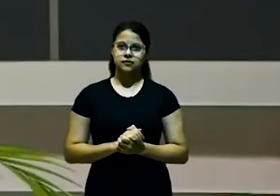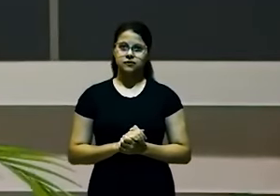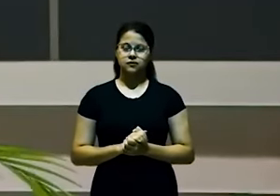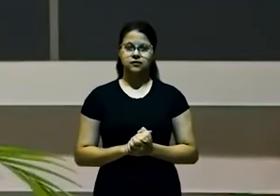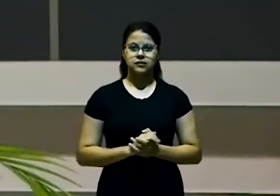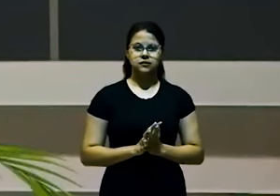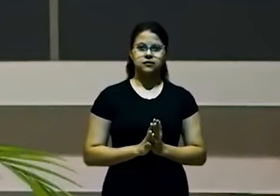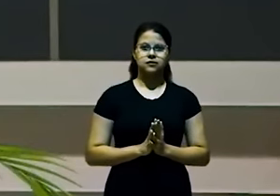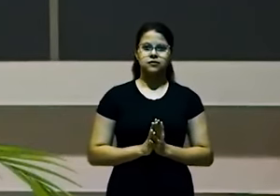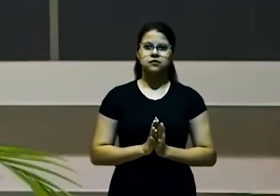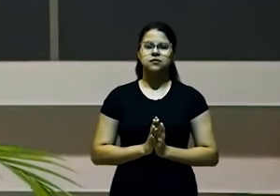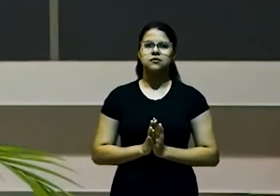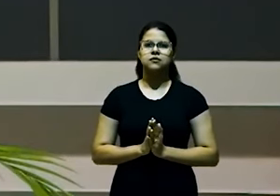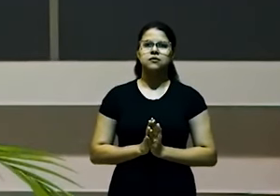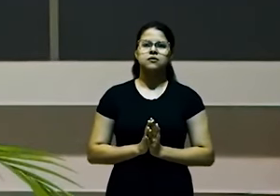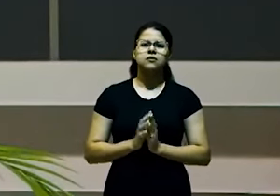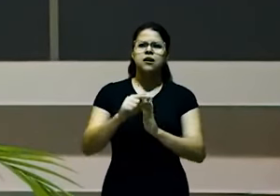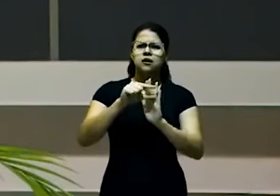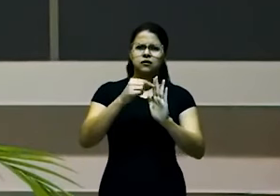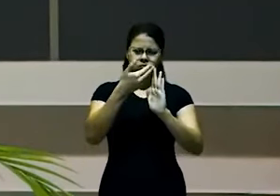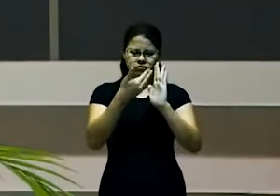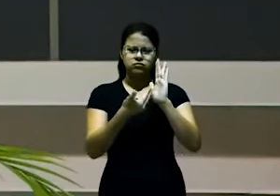21 quero est lendo alguns